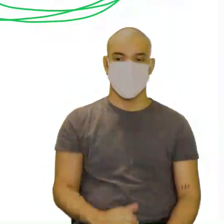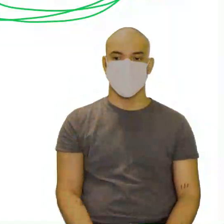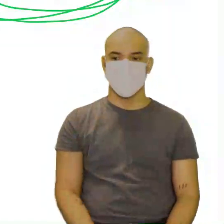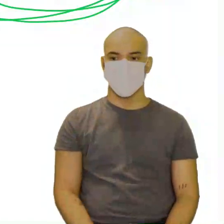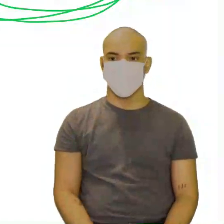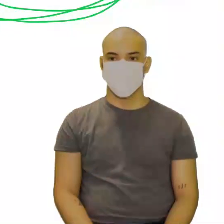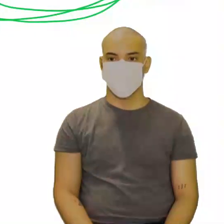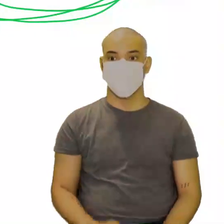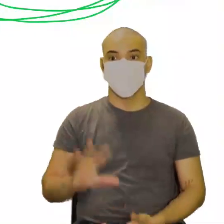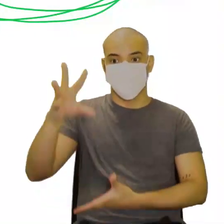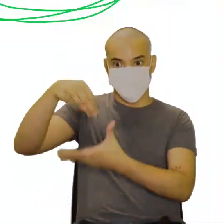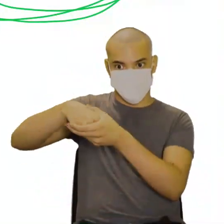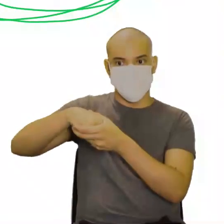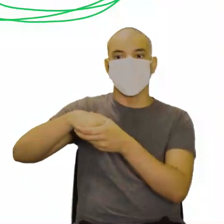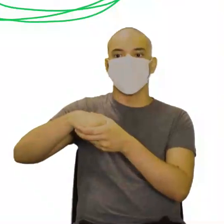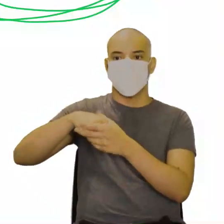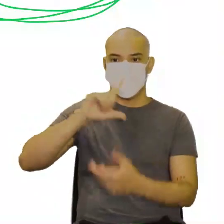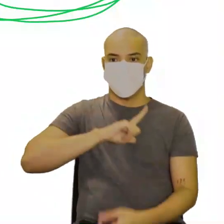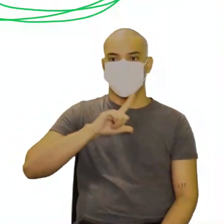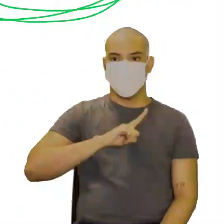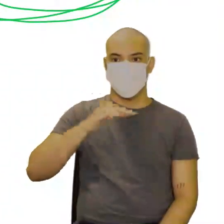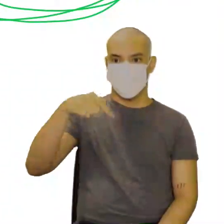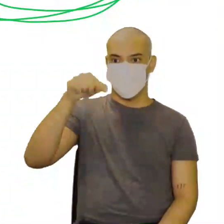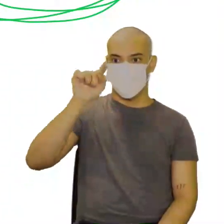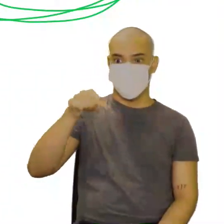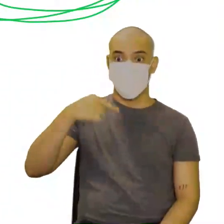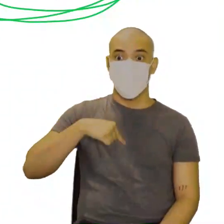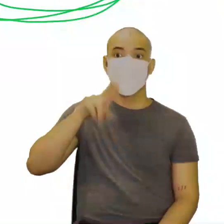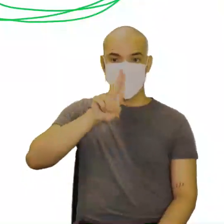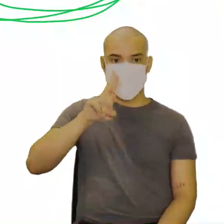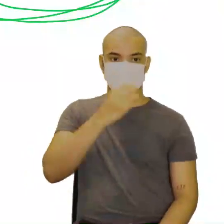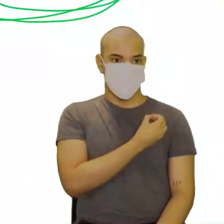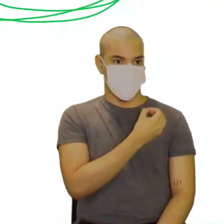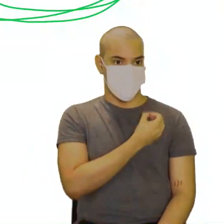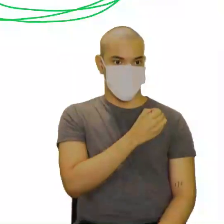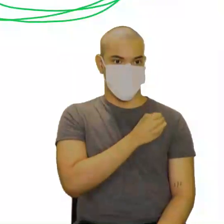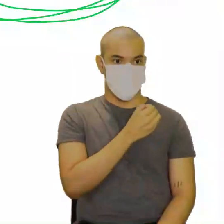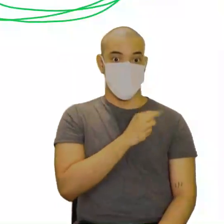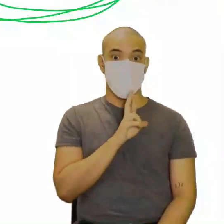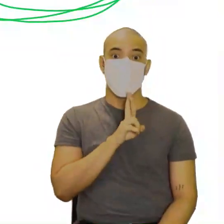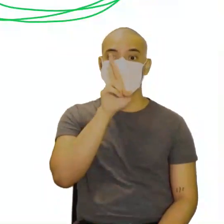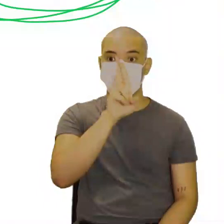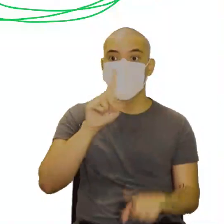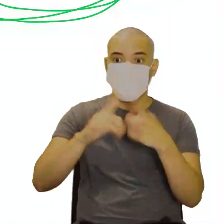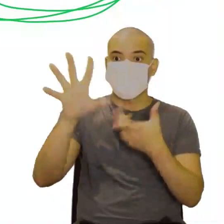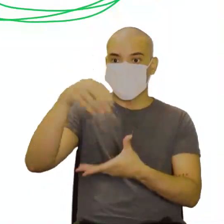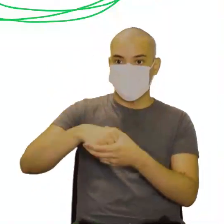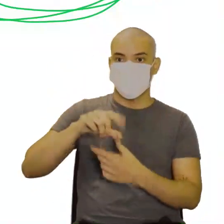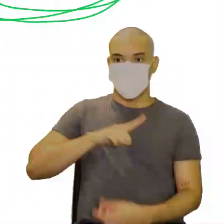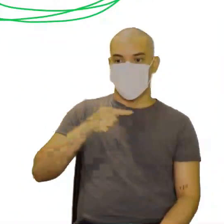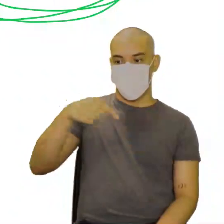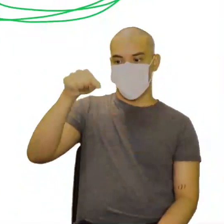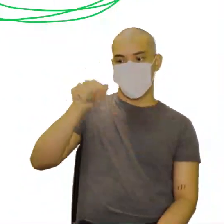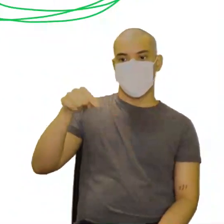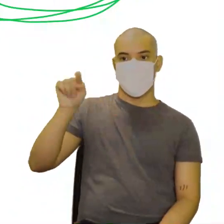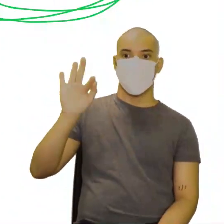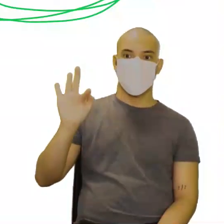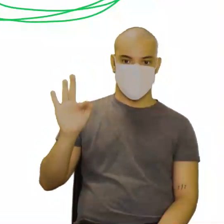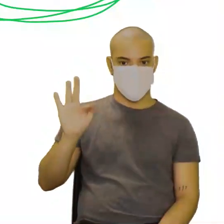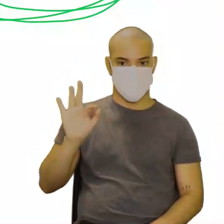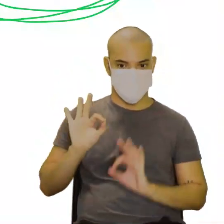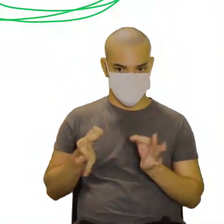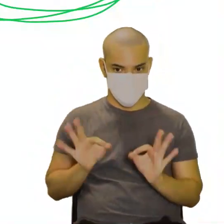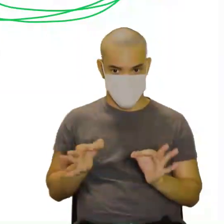que o micro tá aqui, tá bom? Eu só usei os números para resolver a questão e coloquei o micro aqui no final. Então,